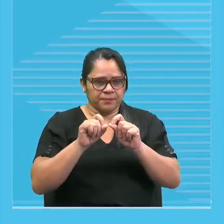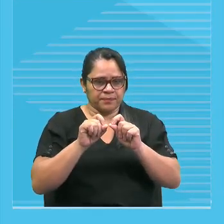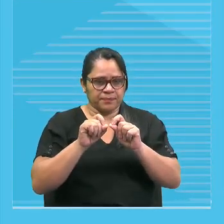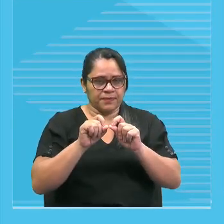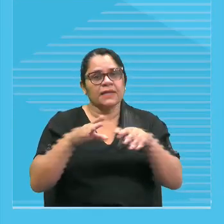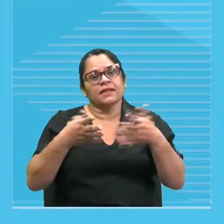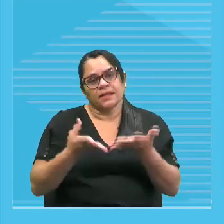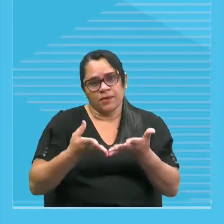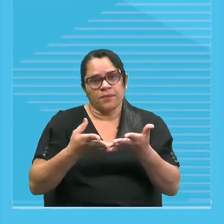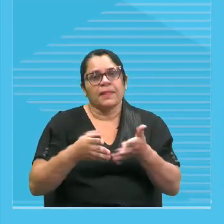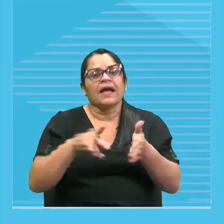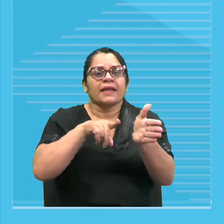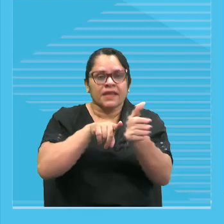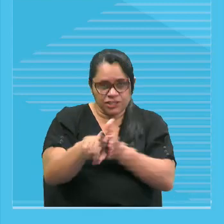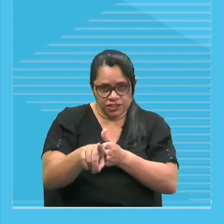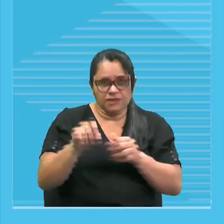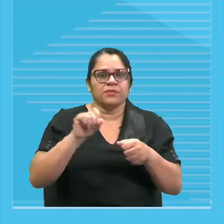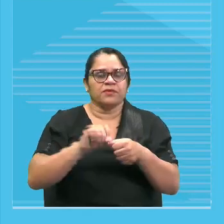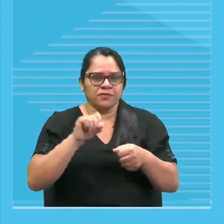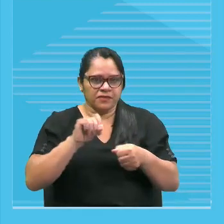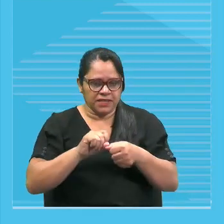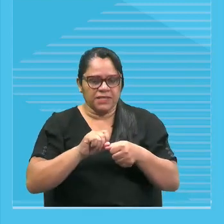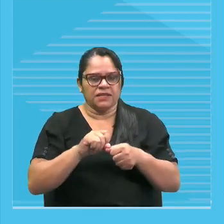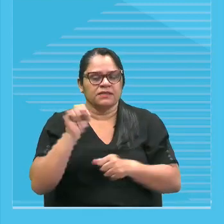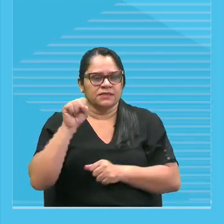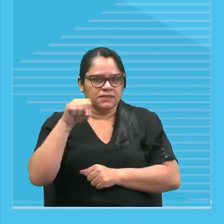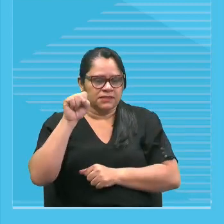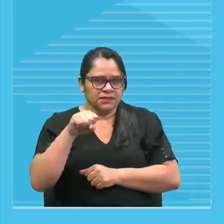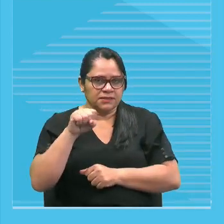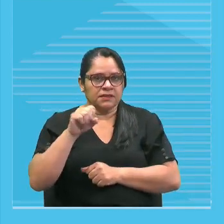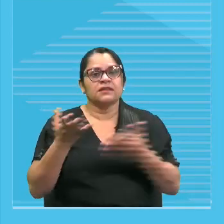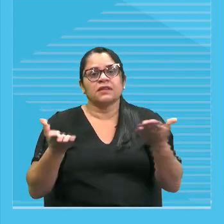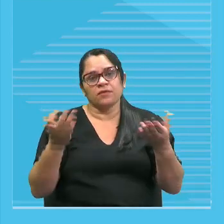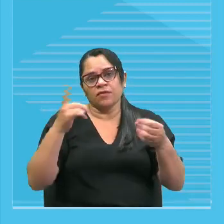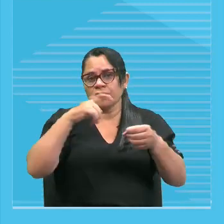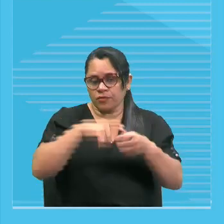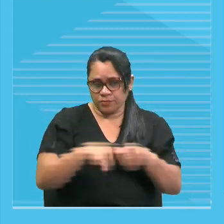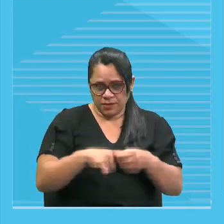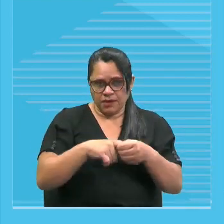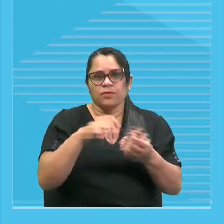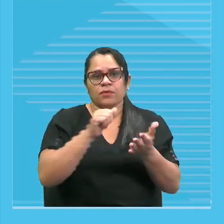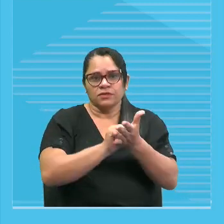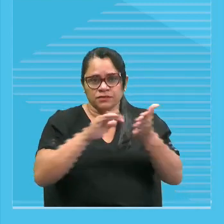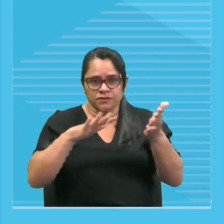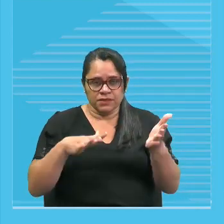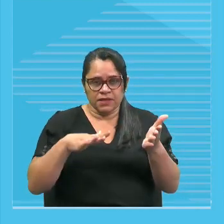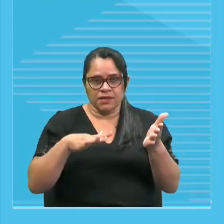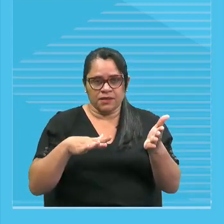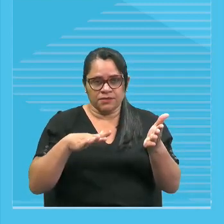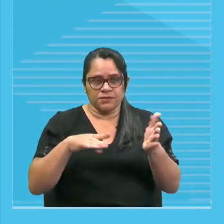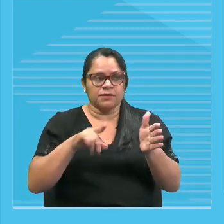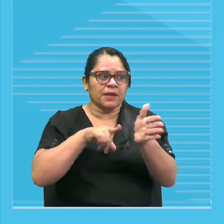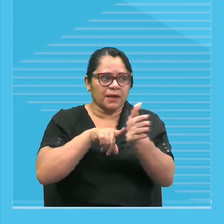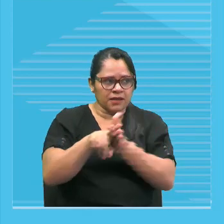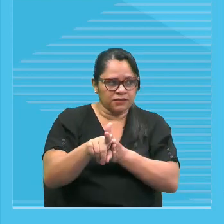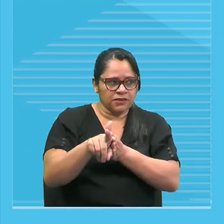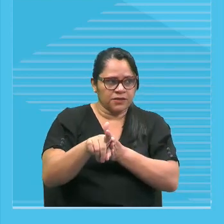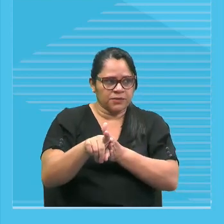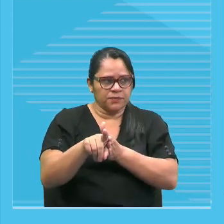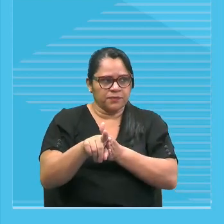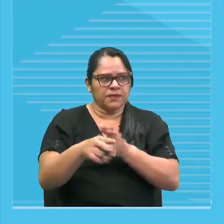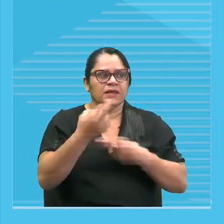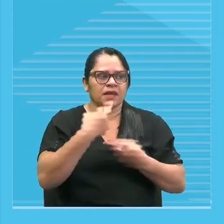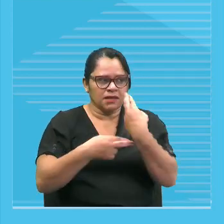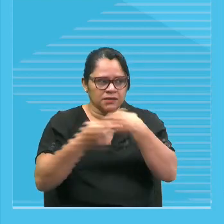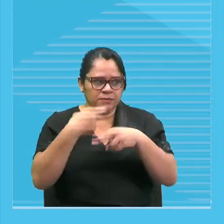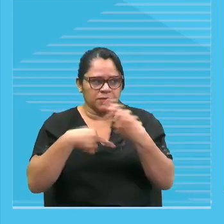esse eu fiz né e eu voltei com ele o que responde ali etapas quer até parece